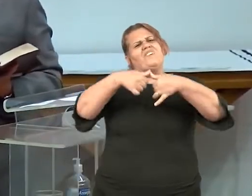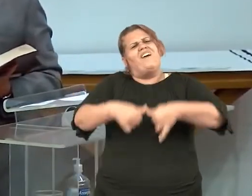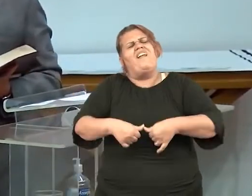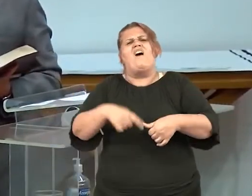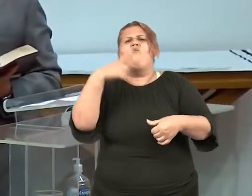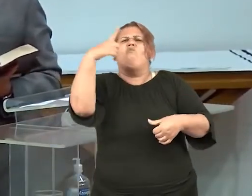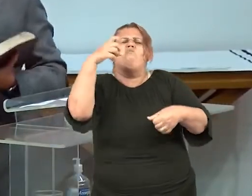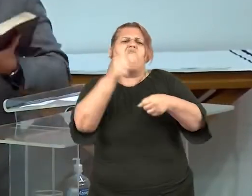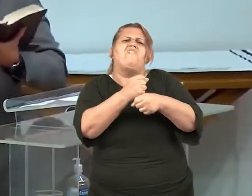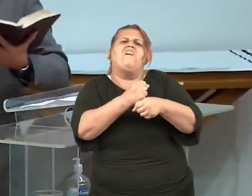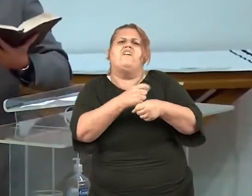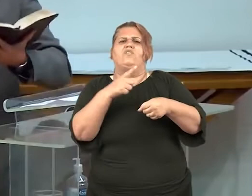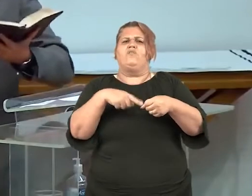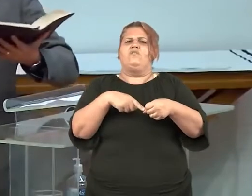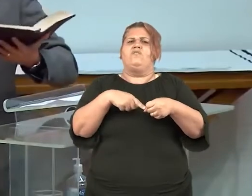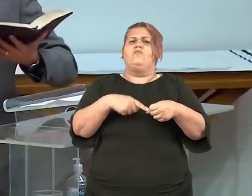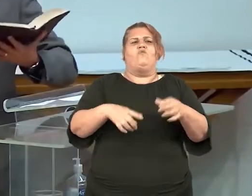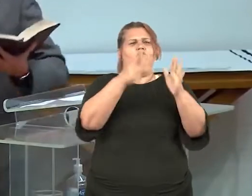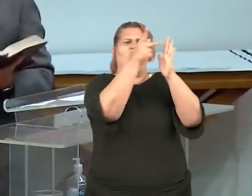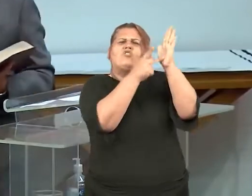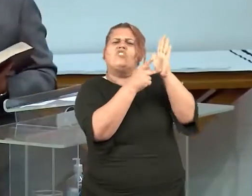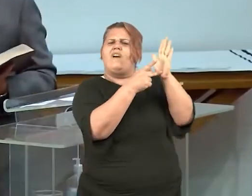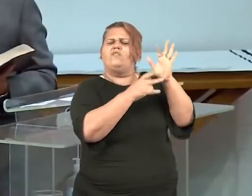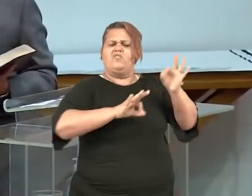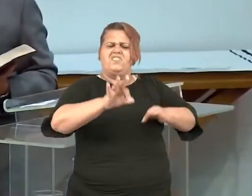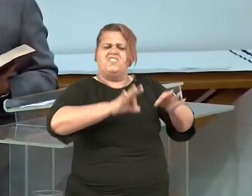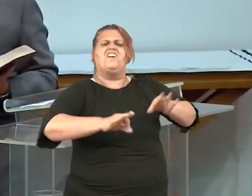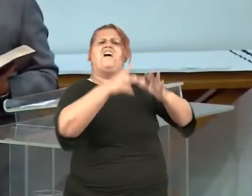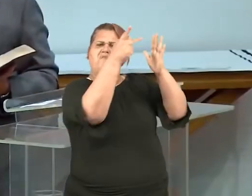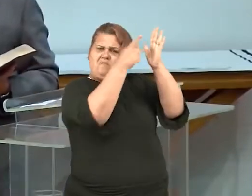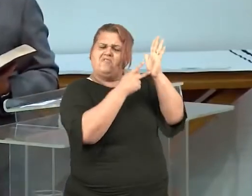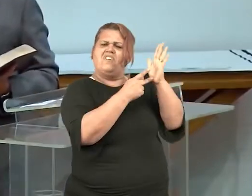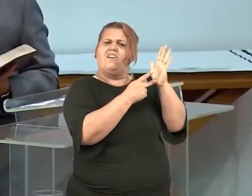ano. Nós temos um plano, nós temos um projeto.